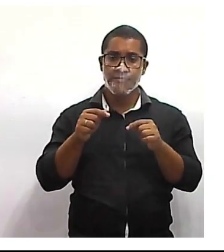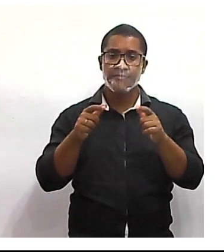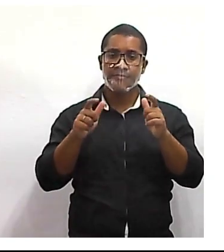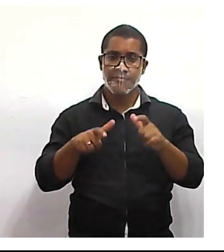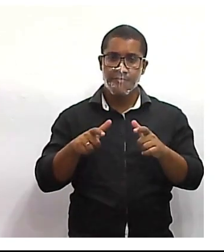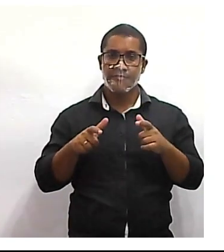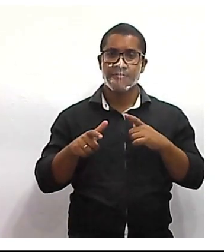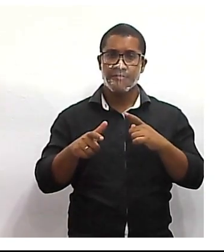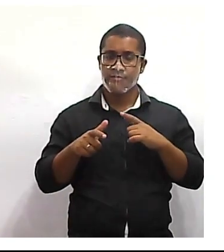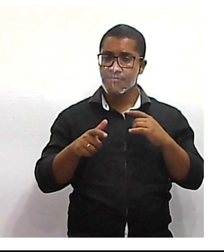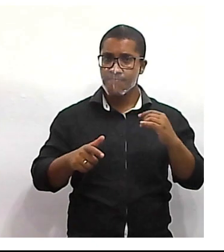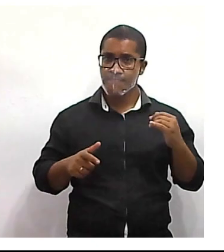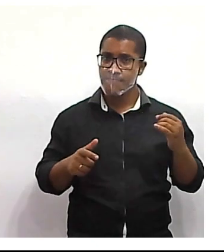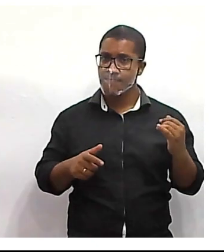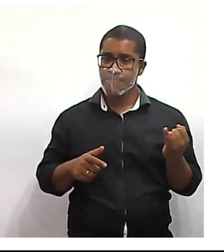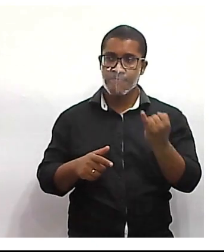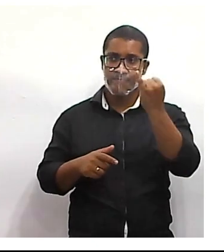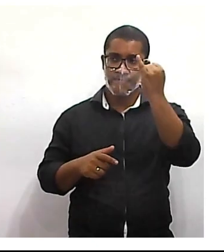fundamentais,